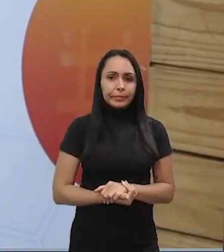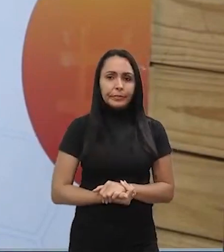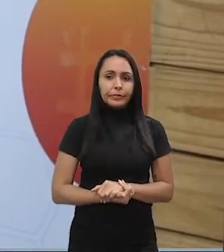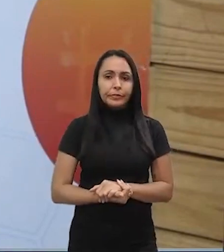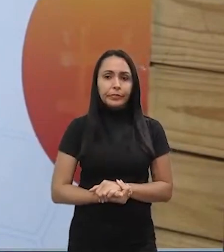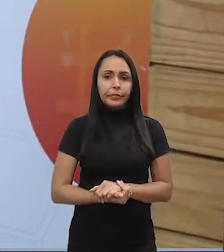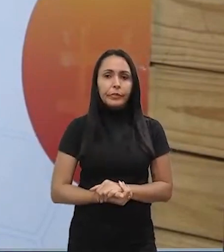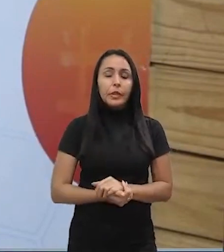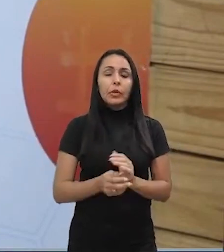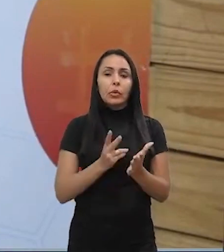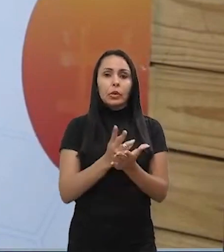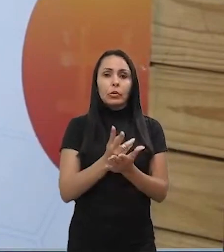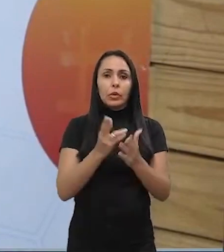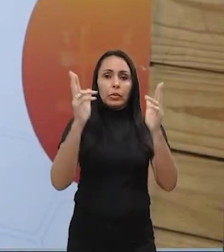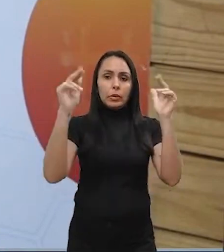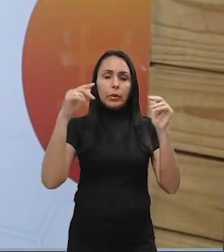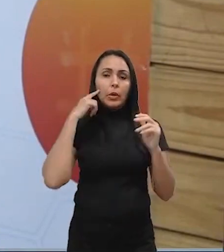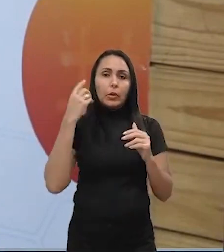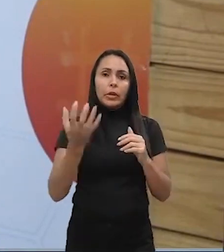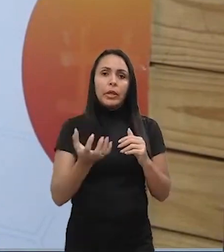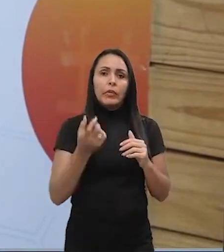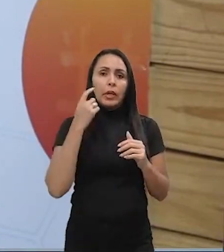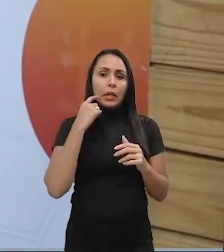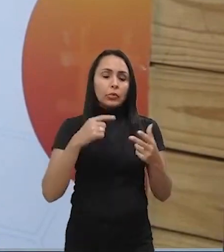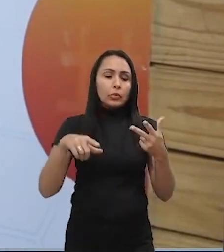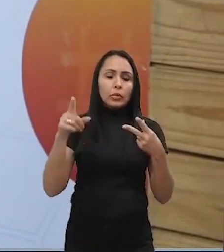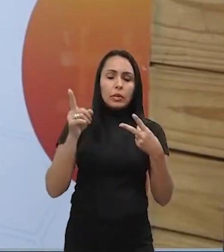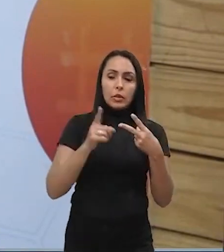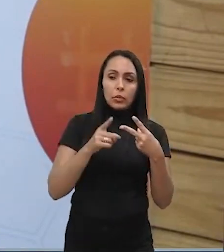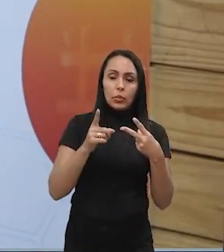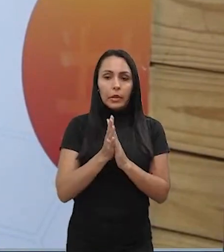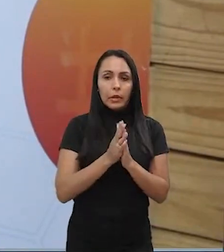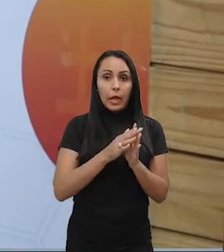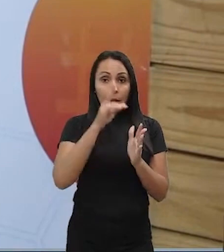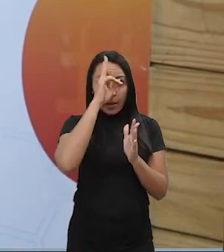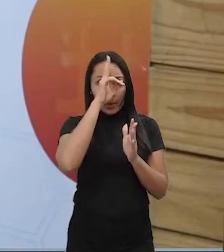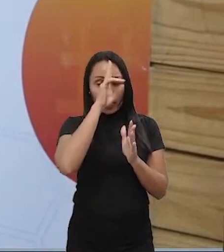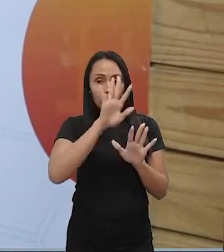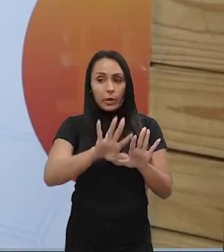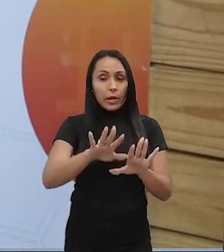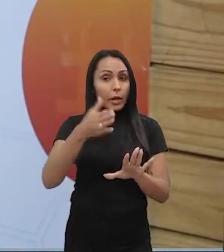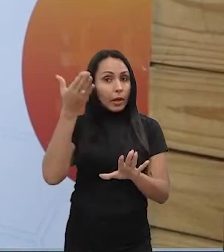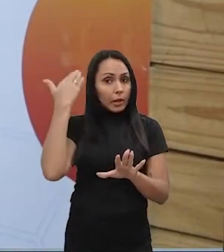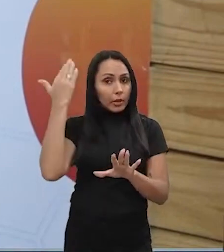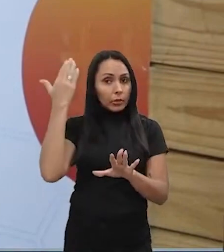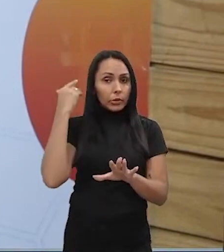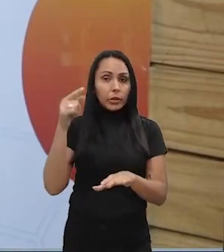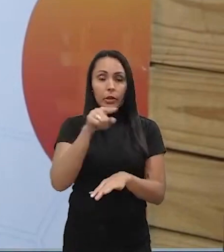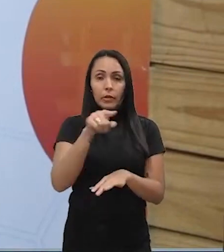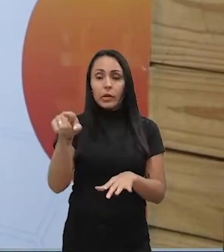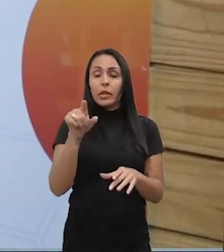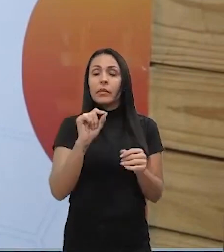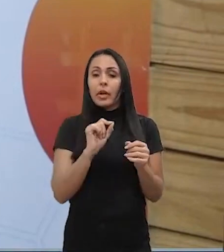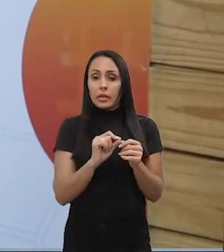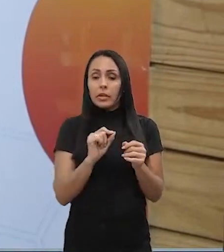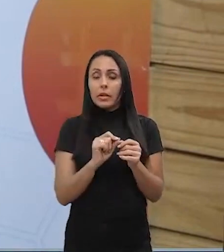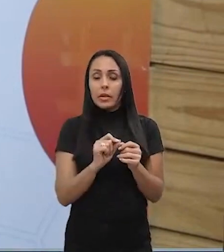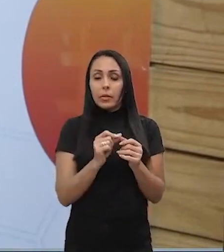Para a gente continuar o tema, eu queria falar sobre o segundo ponto do nosso e-book. Antes de vocês